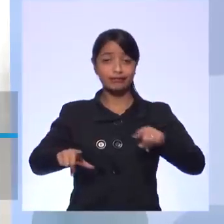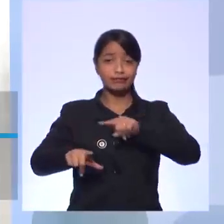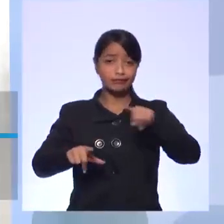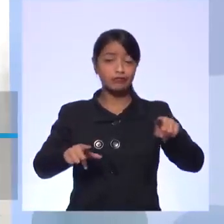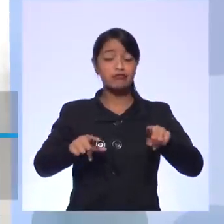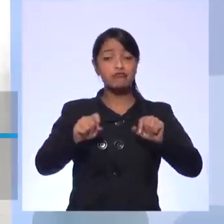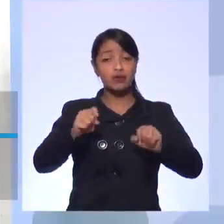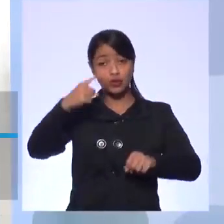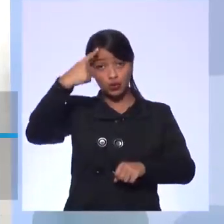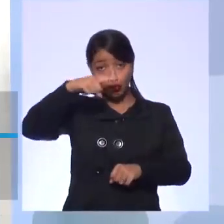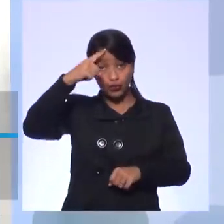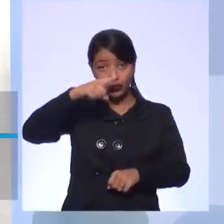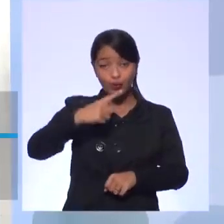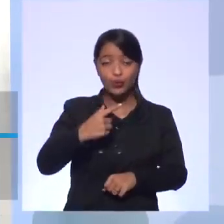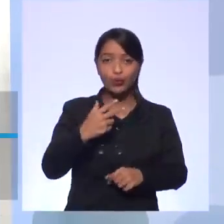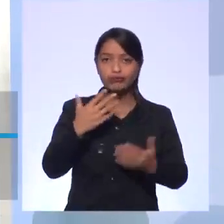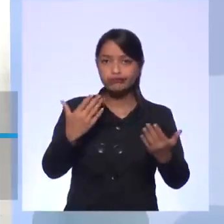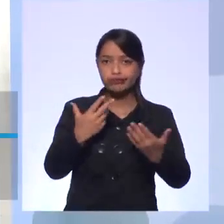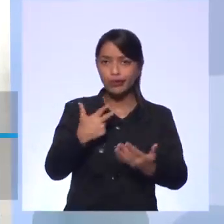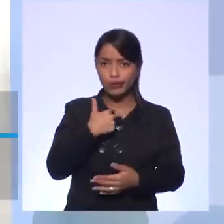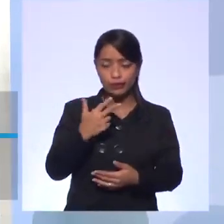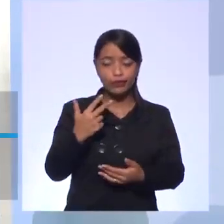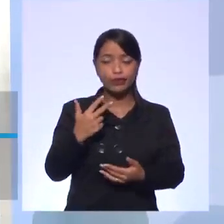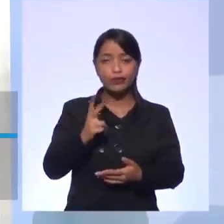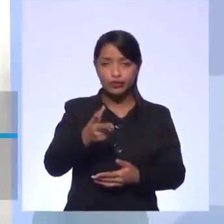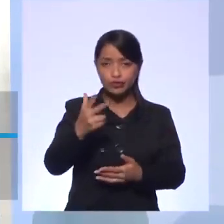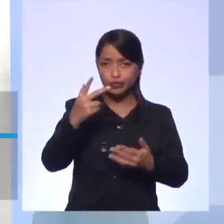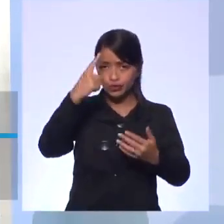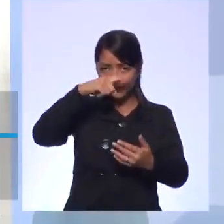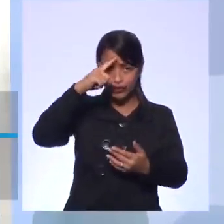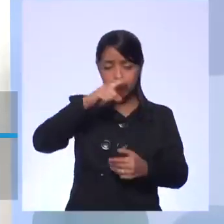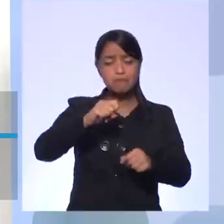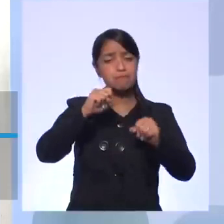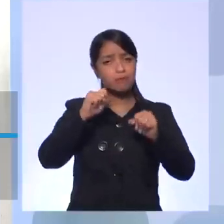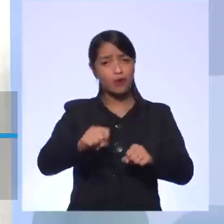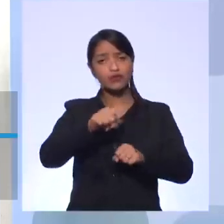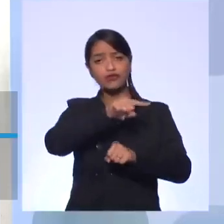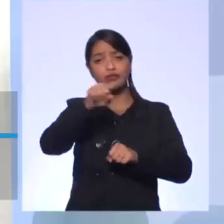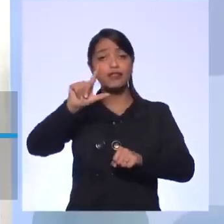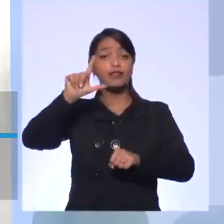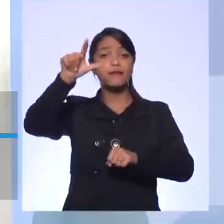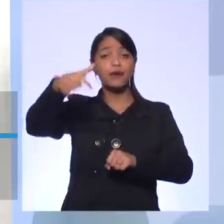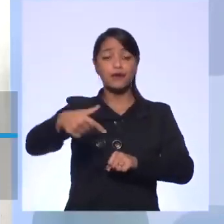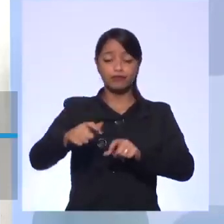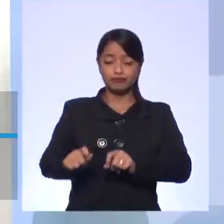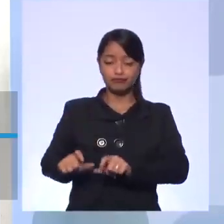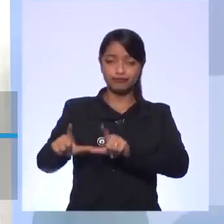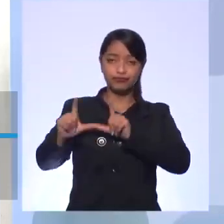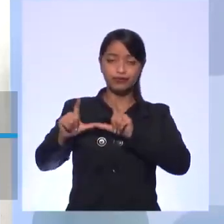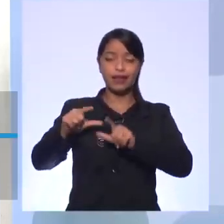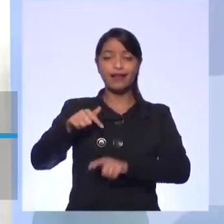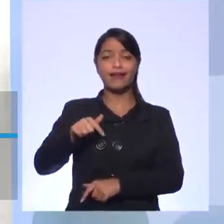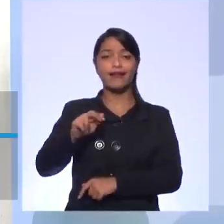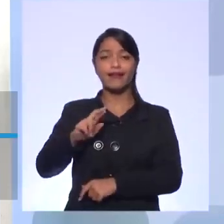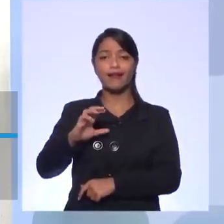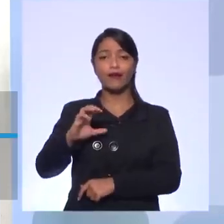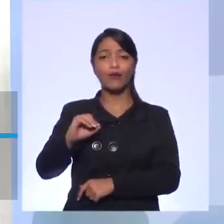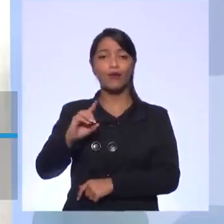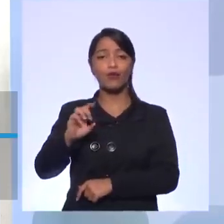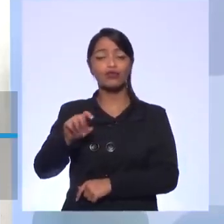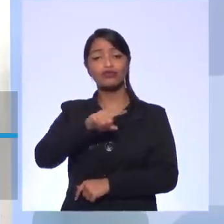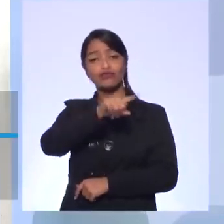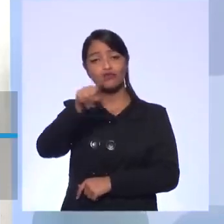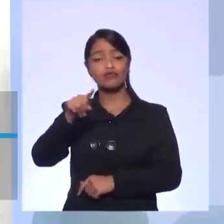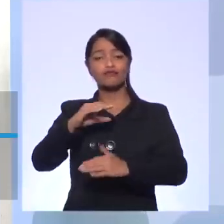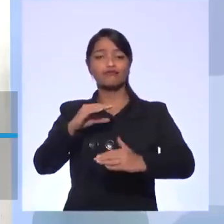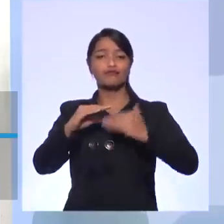vocês pontuem lá no QR Code que nós vamos deixar, que aí numa próxima aula eu tento explicar de uma outra maneira, está